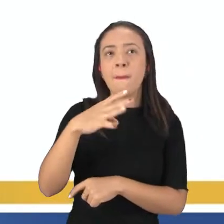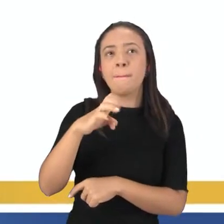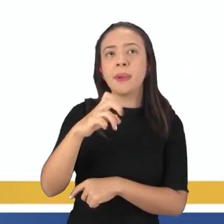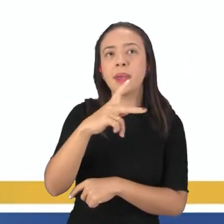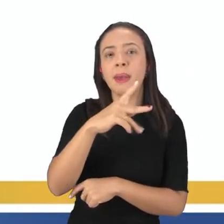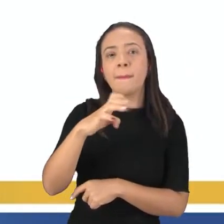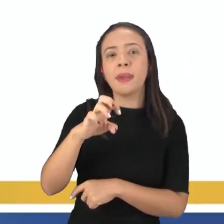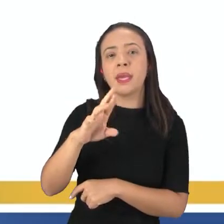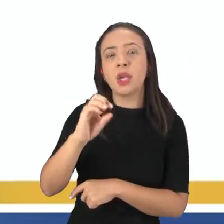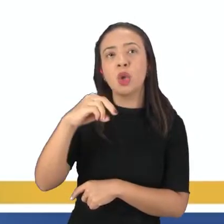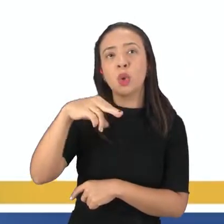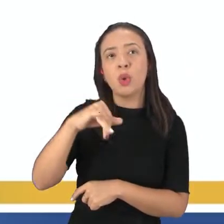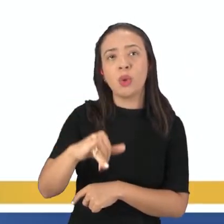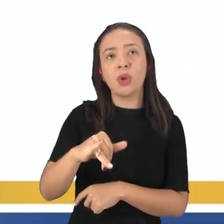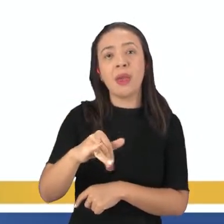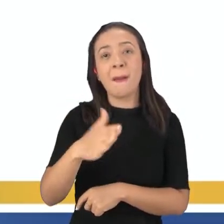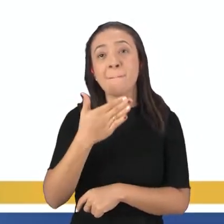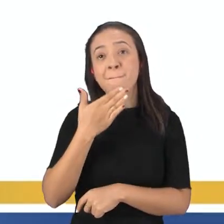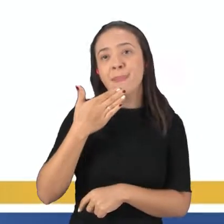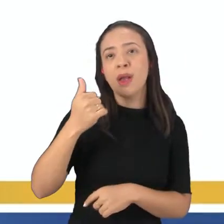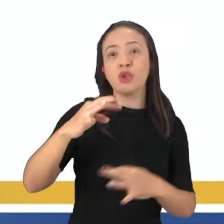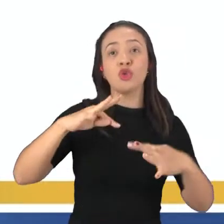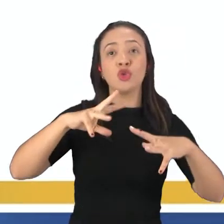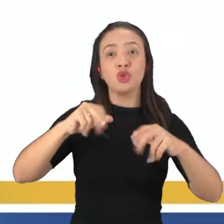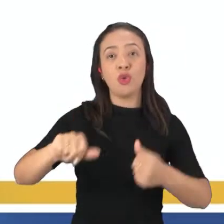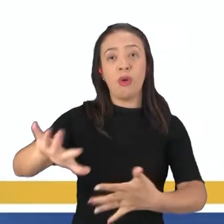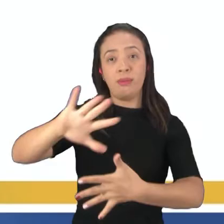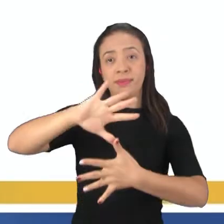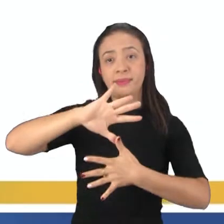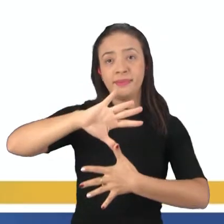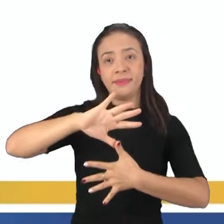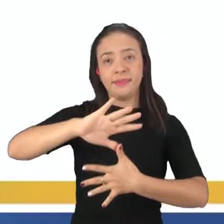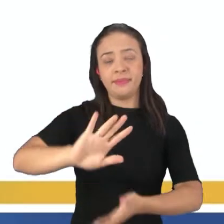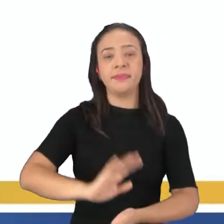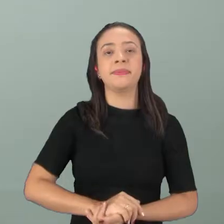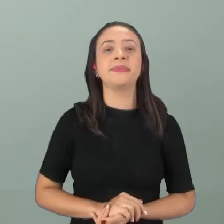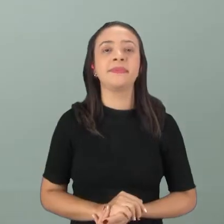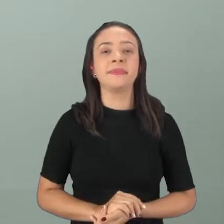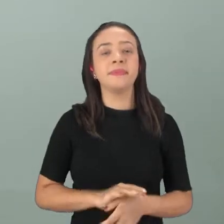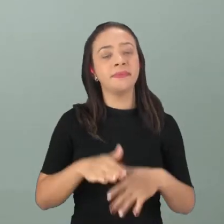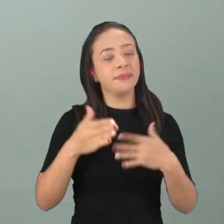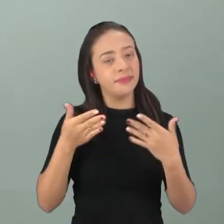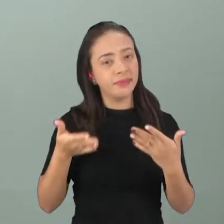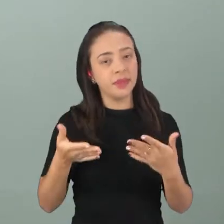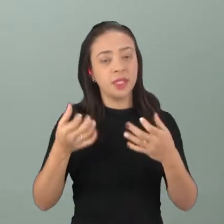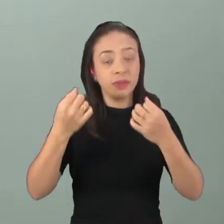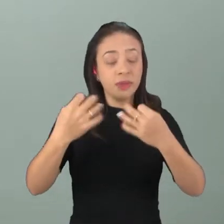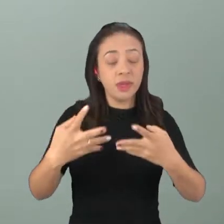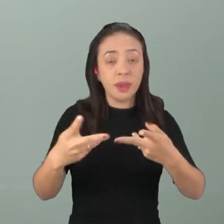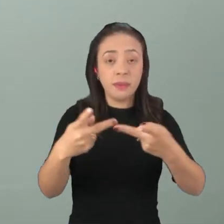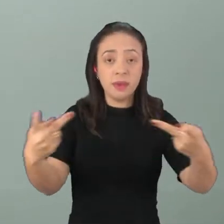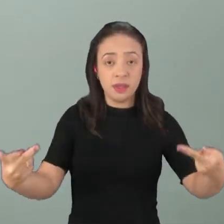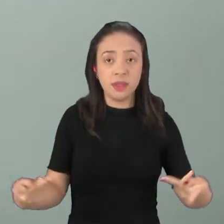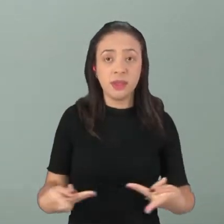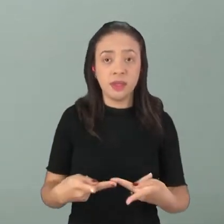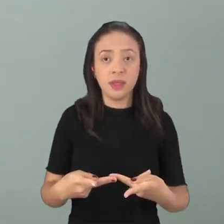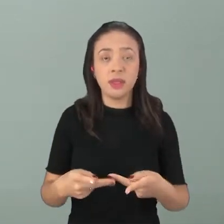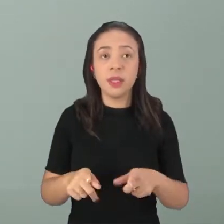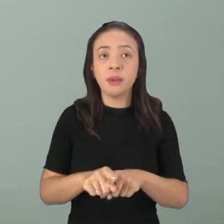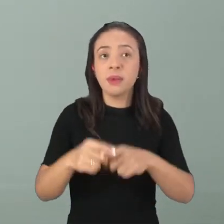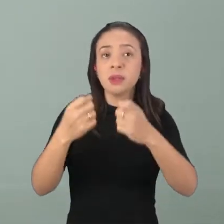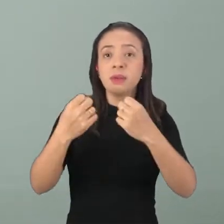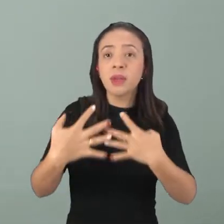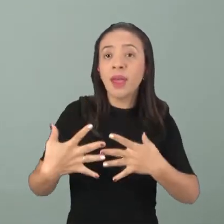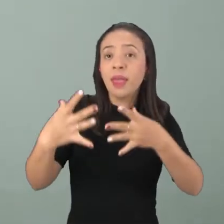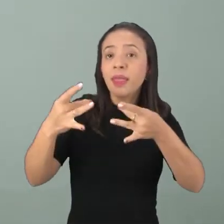cobertura favorita da América. Então, olha só, a gente viu um texto que fala sobre a pizza, muitas vezes fala